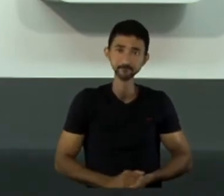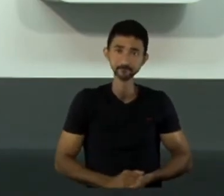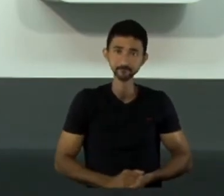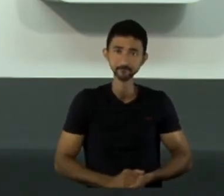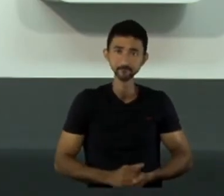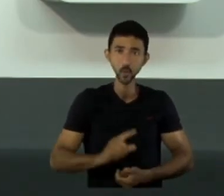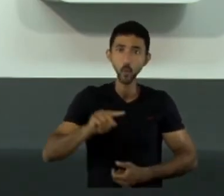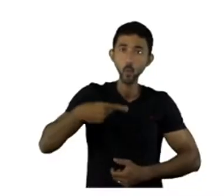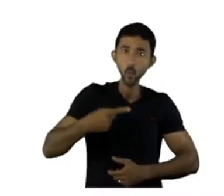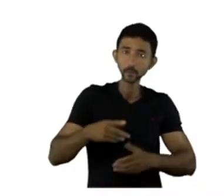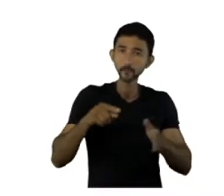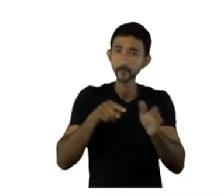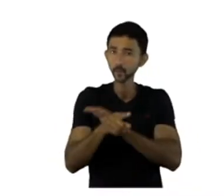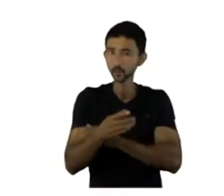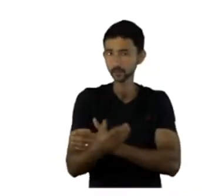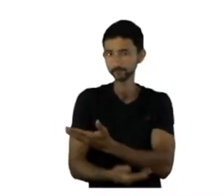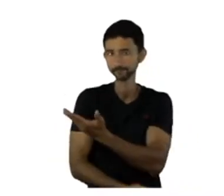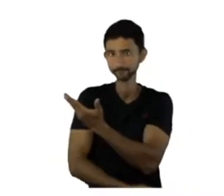para a próxima pergunta.